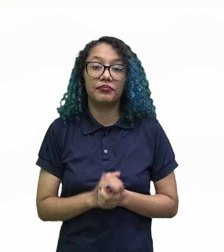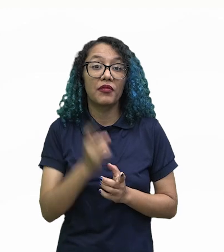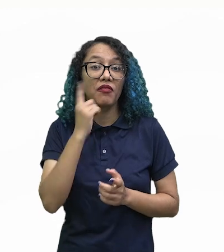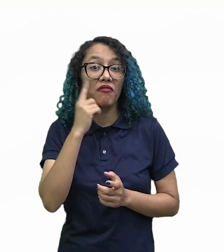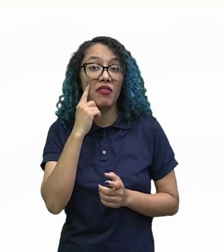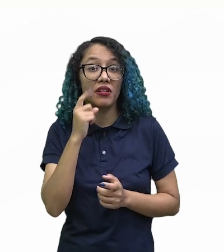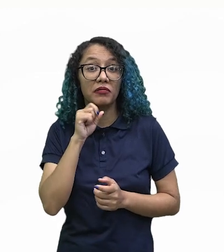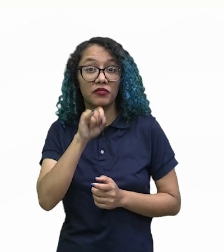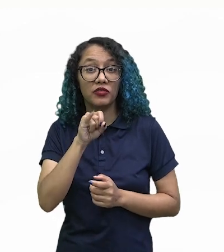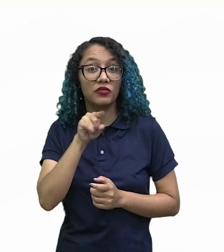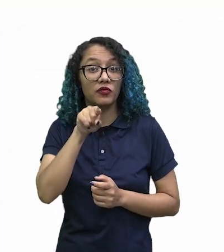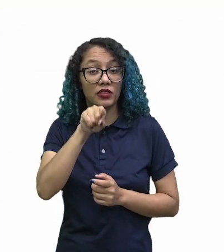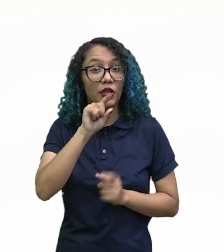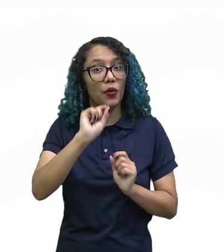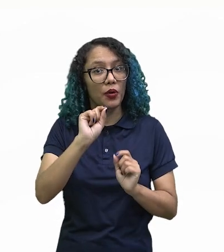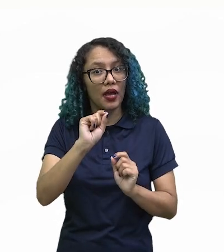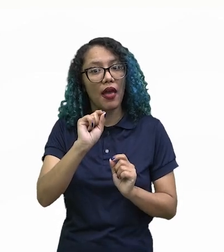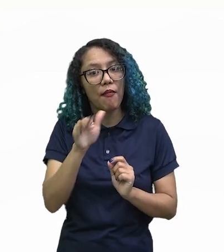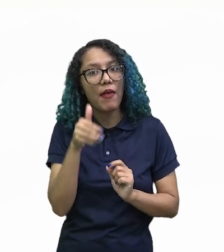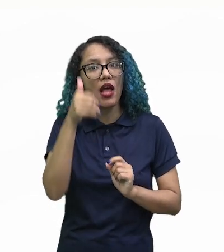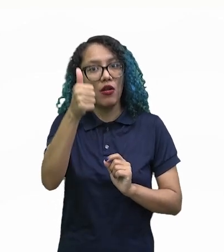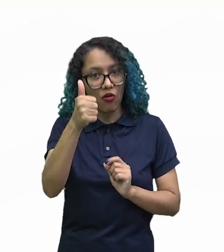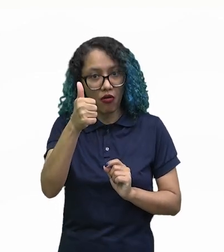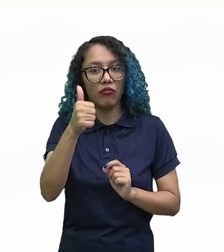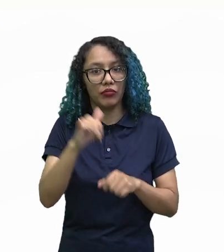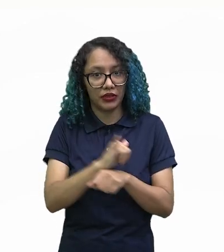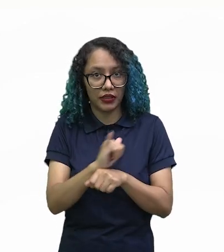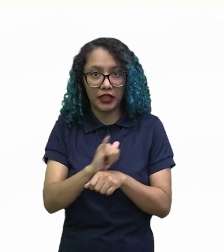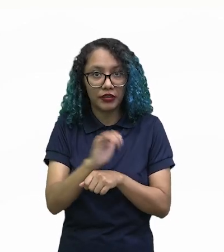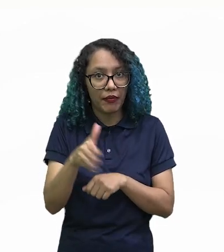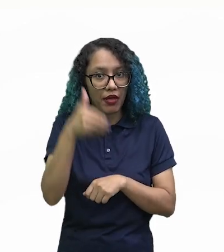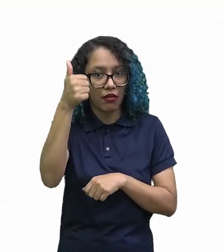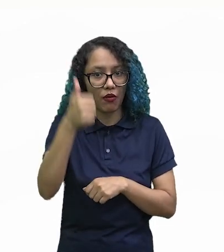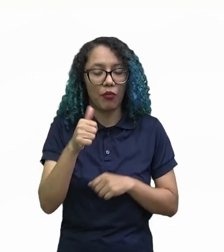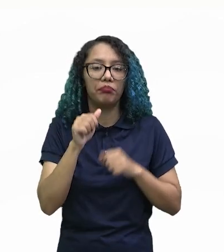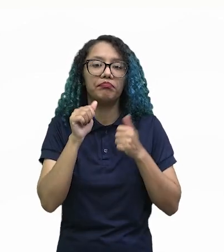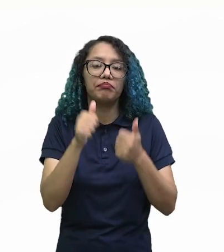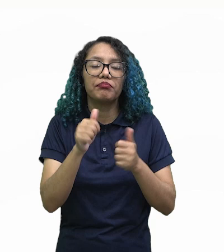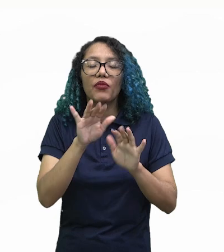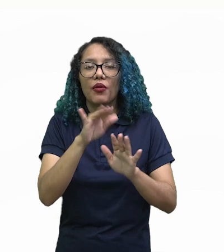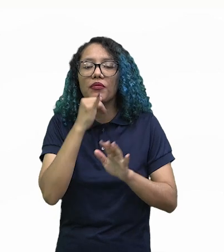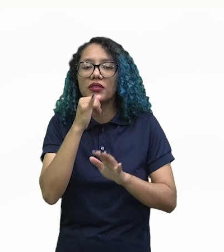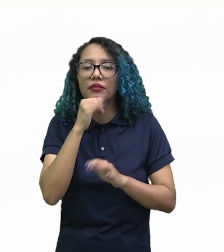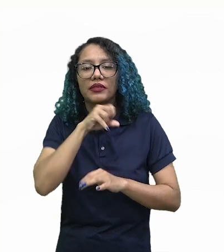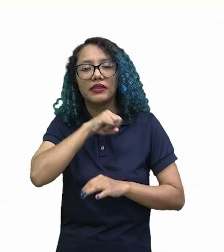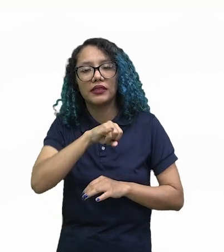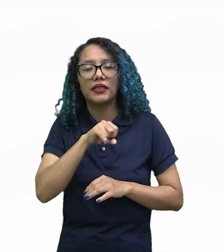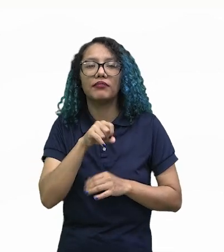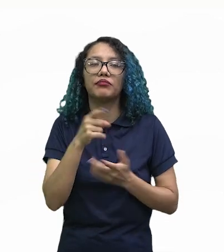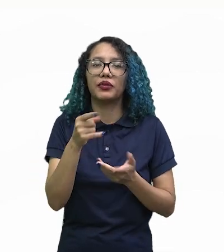mais vantagens. Então, nós vemos aí um exemplo. Se você pegar um empréstimo de